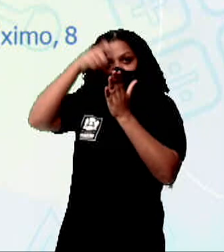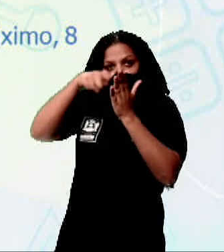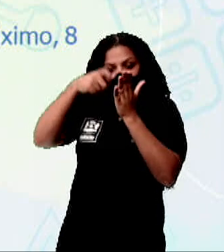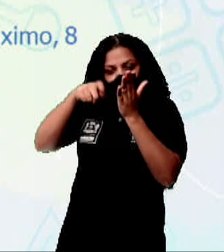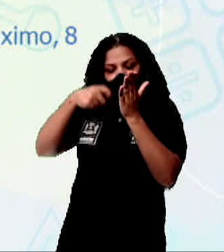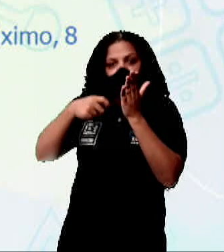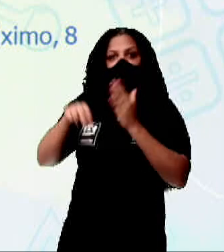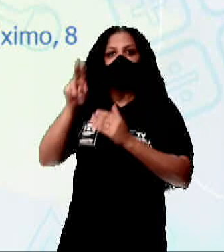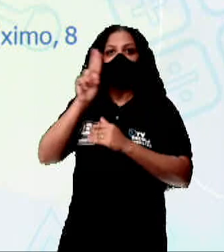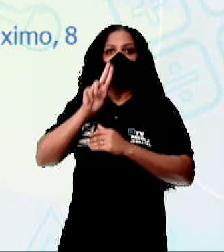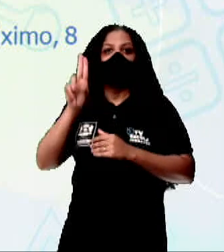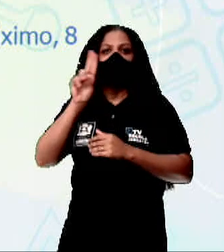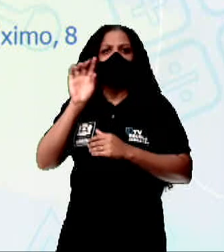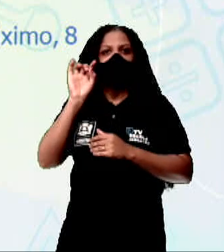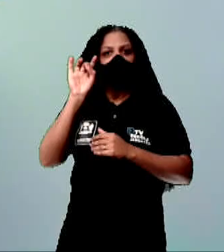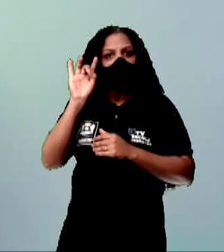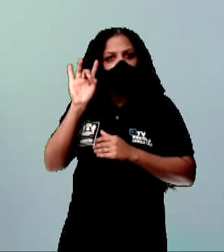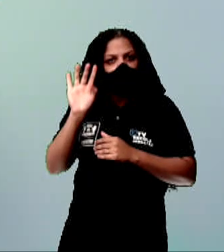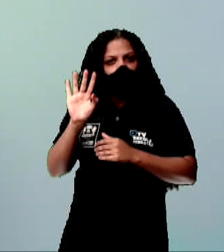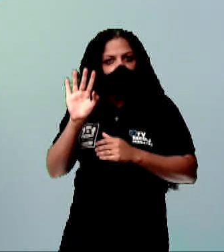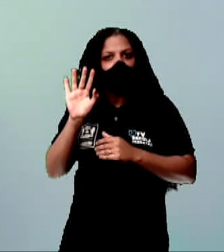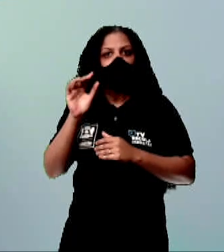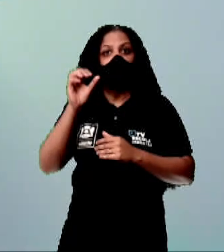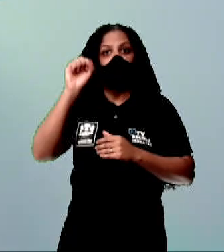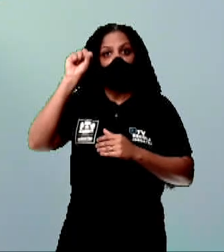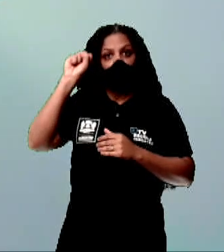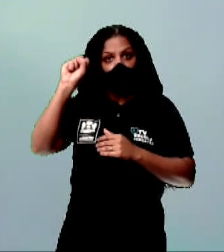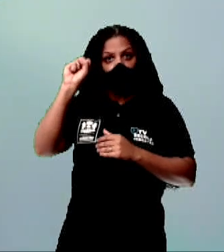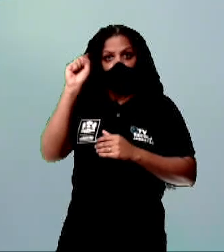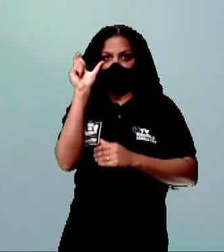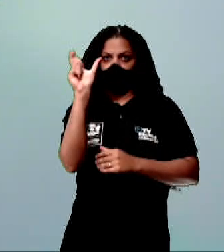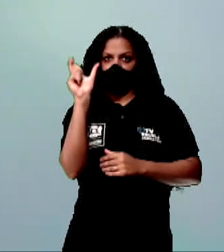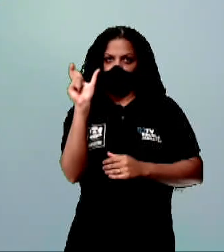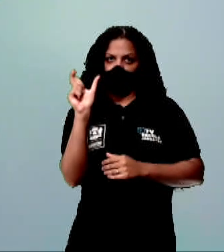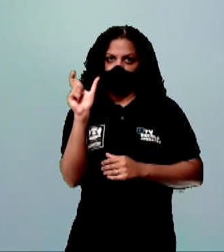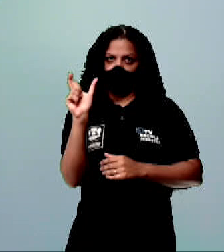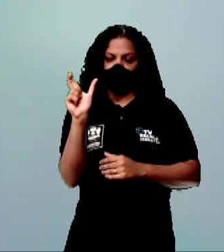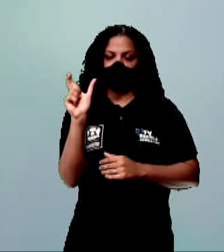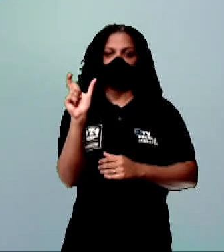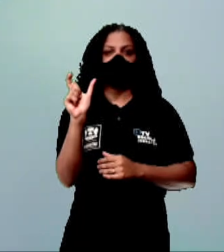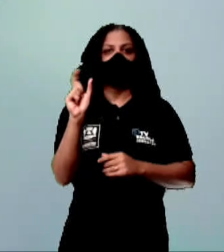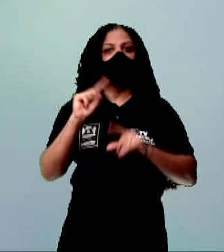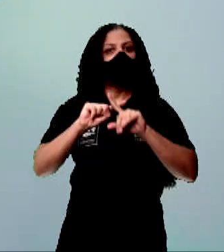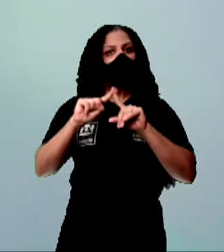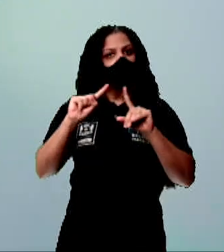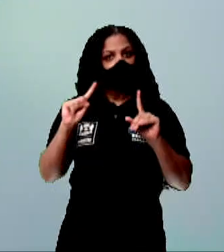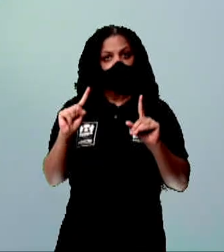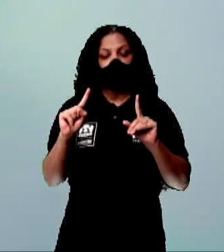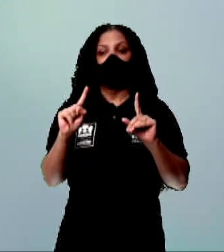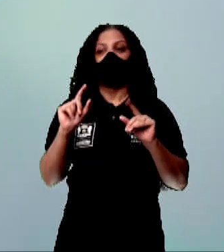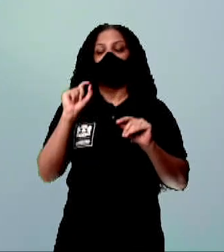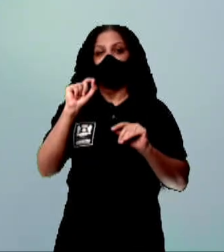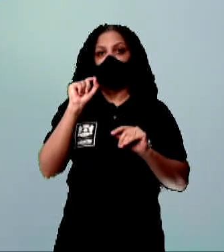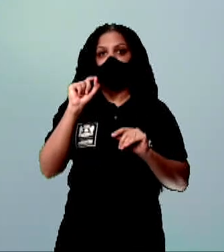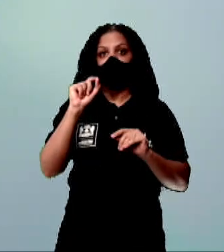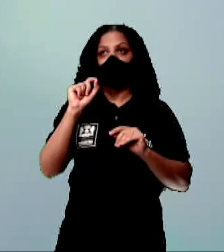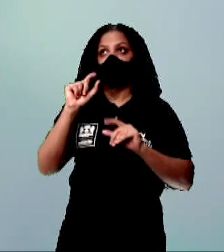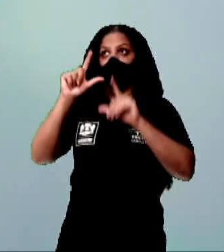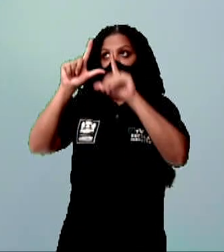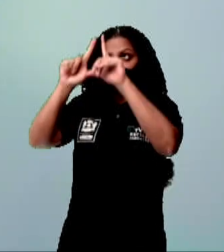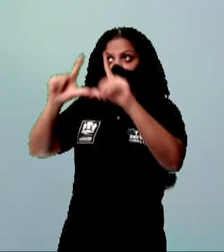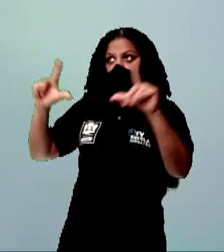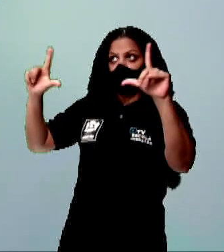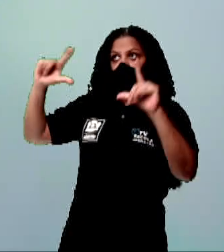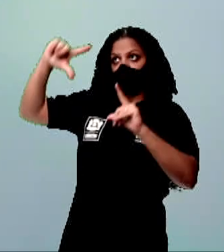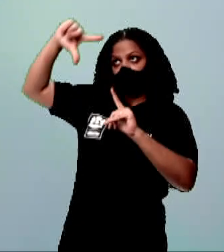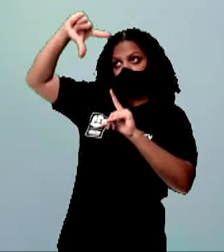máximo, 8 palavras. Então, perceba, se for construir um outdoor, então você vai ter que explorar mais